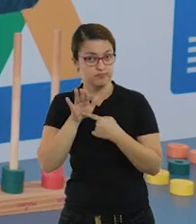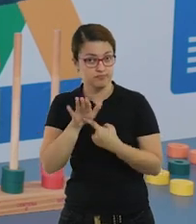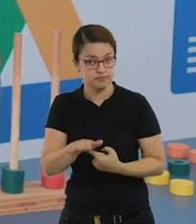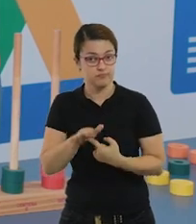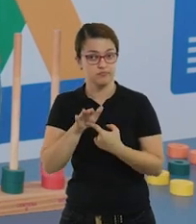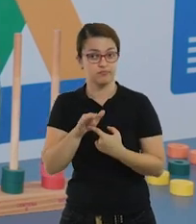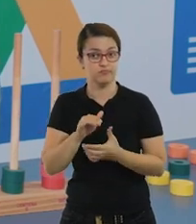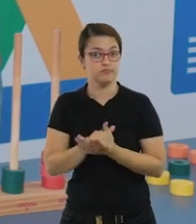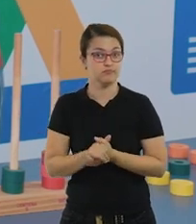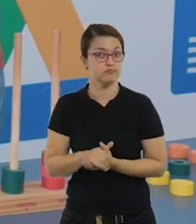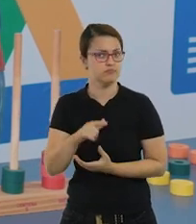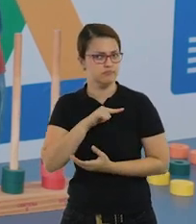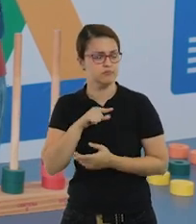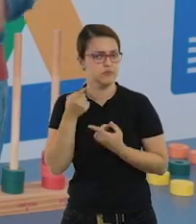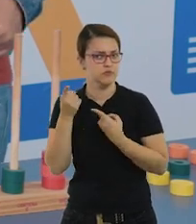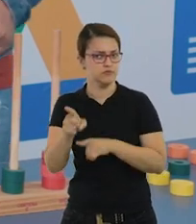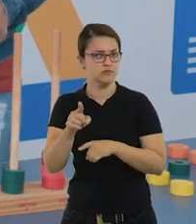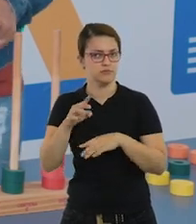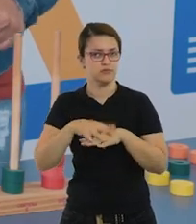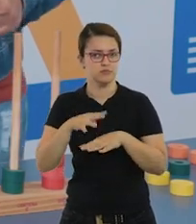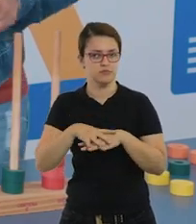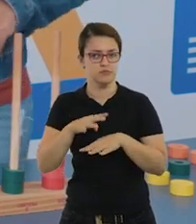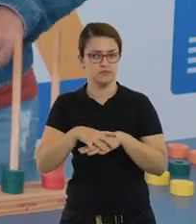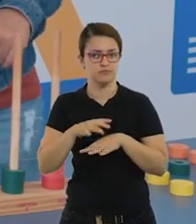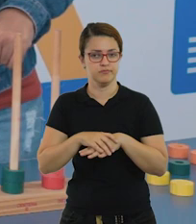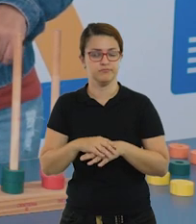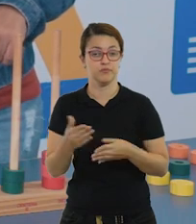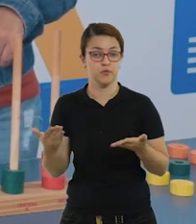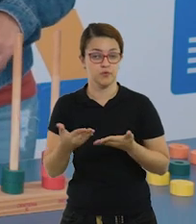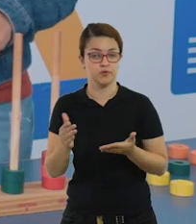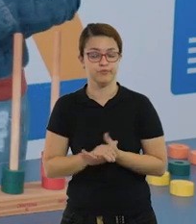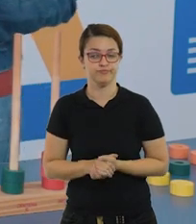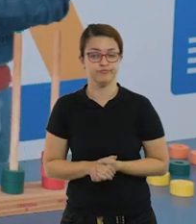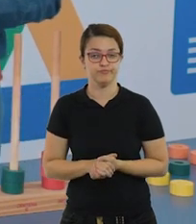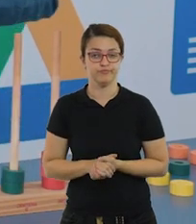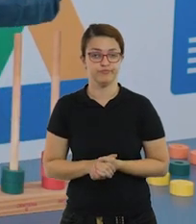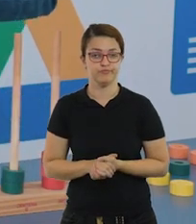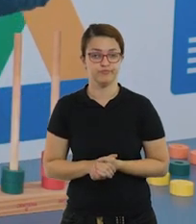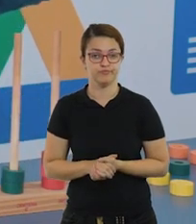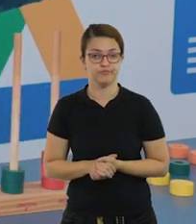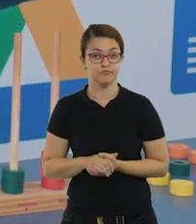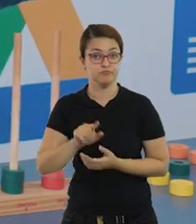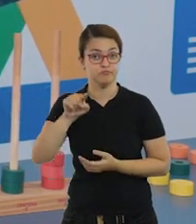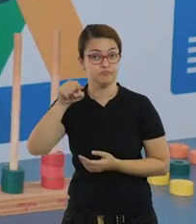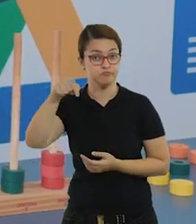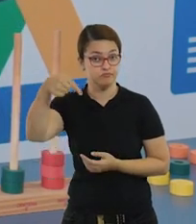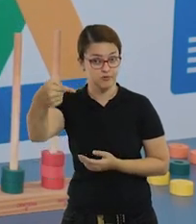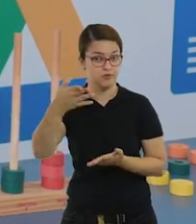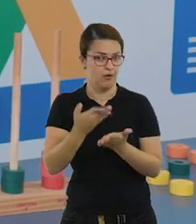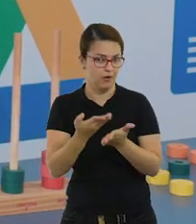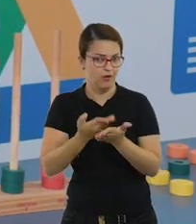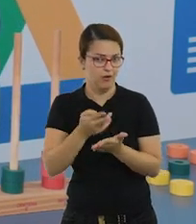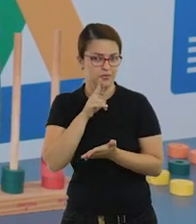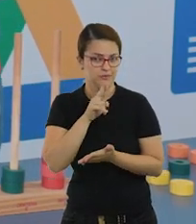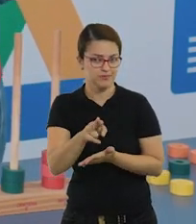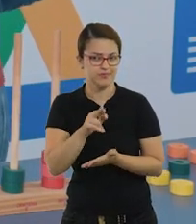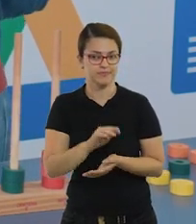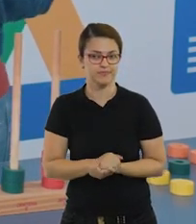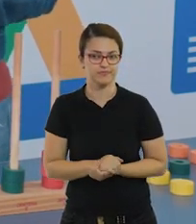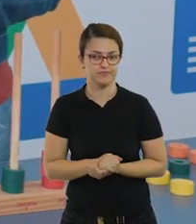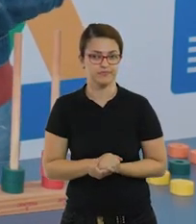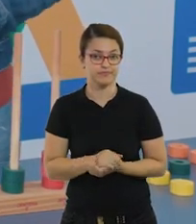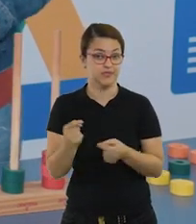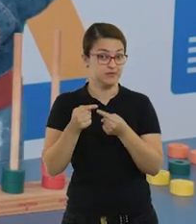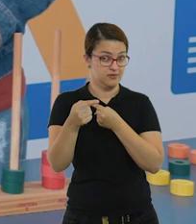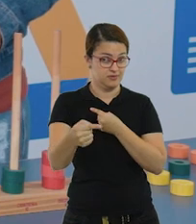Então, olha só, para finalizar nossa apresentação de hoje, eu tenho um desafio matemático para vocês. Eu vou lançar esse desafio hoje e só vou responder na